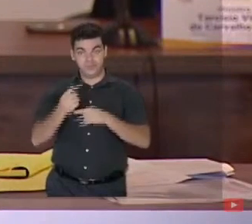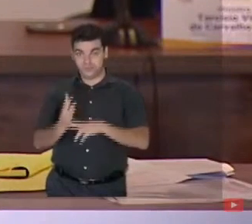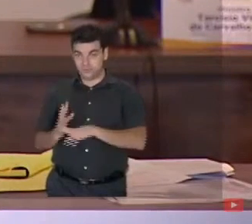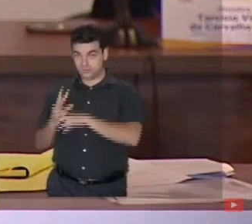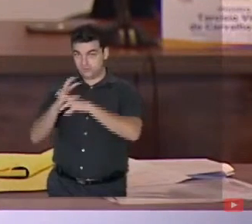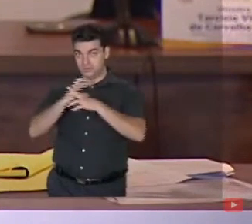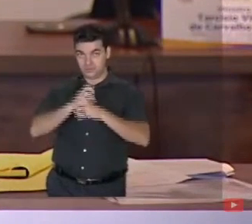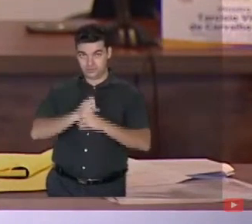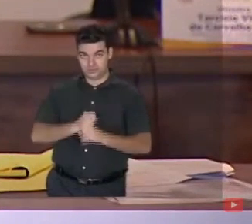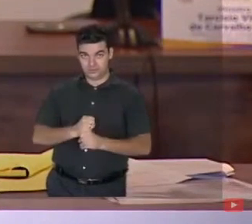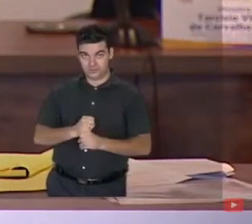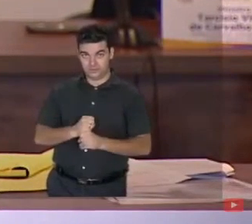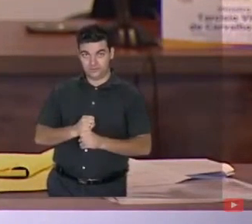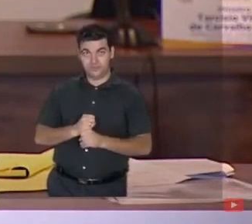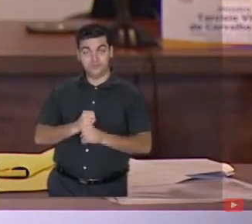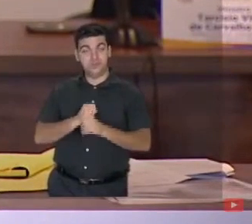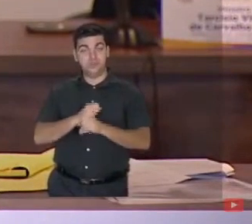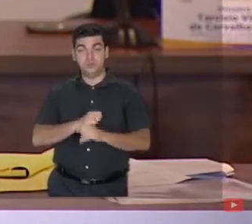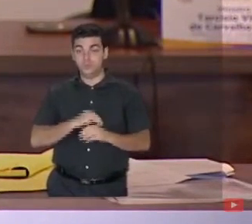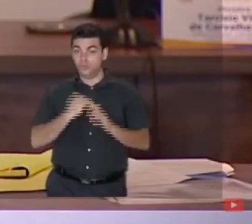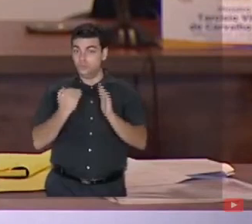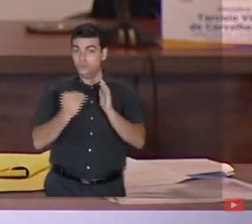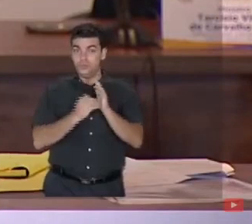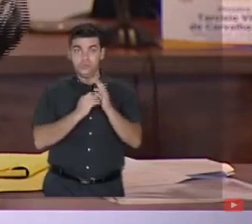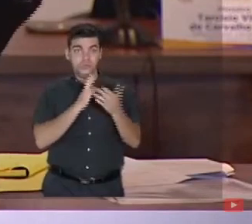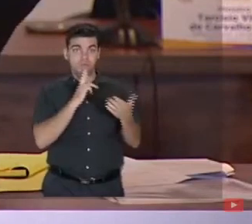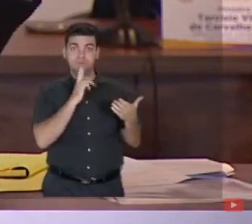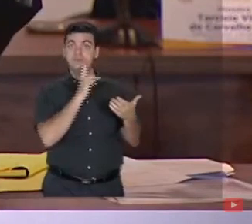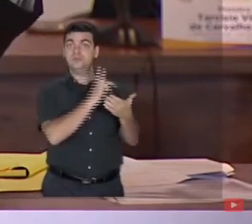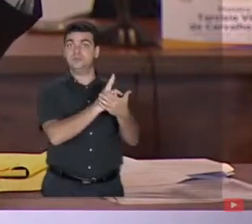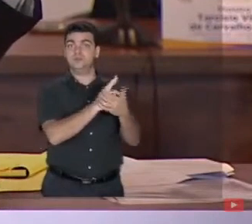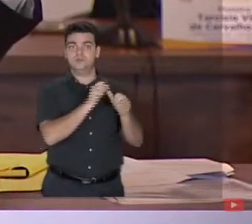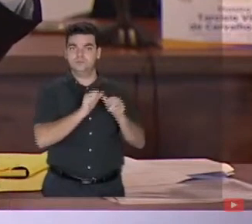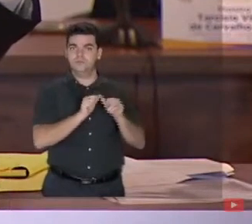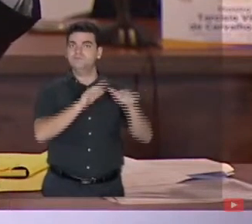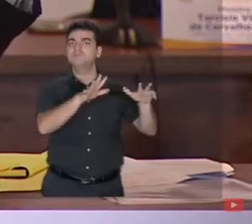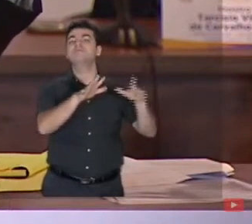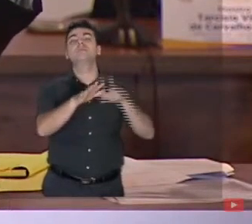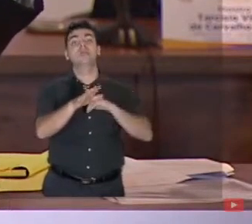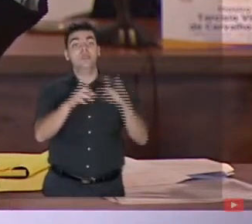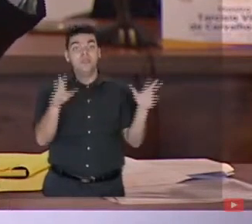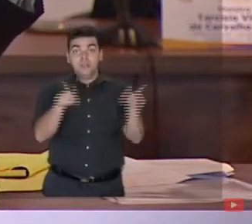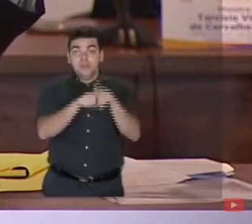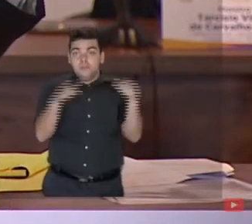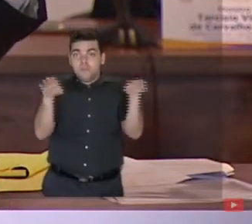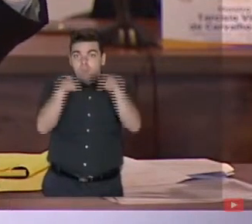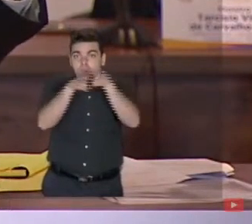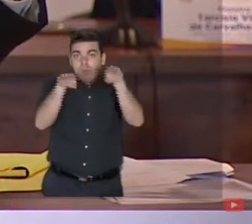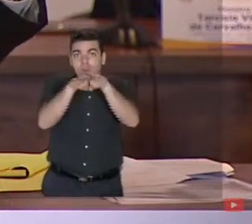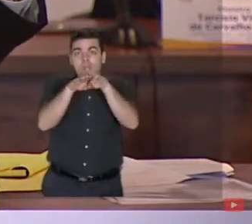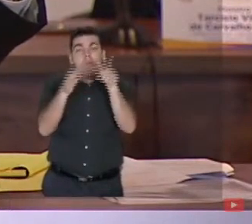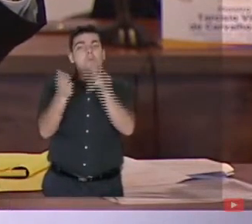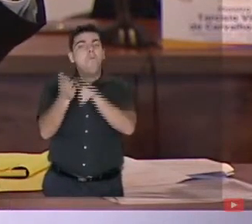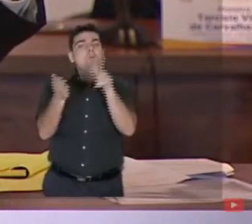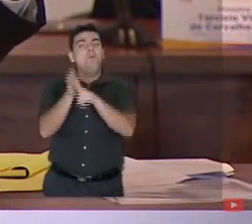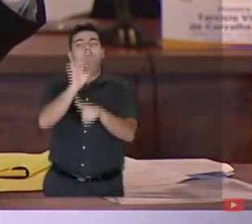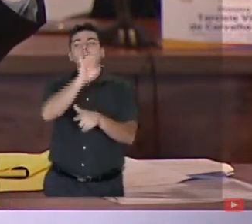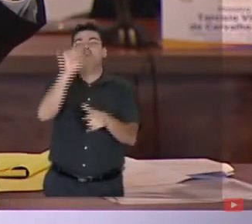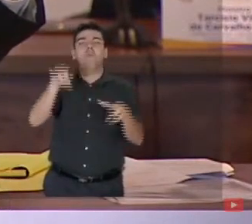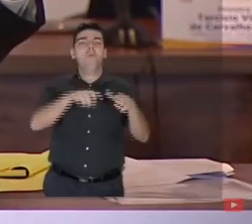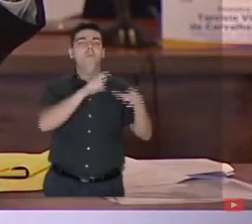totalização, os resultados têm que bater com os boletins das